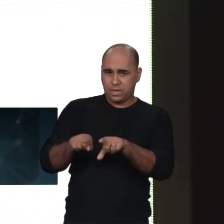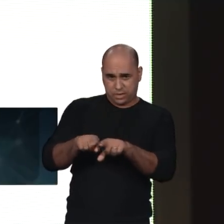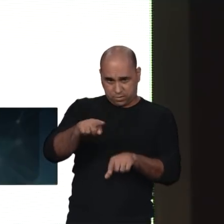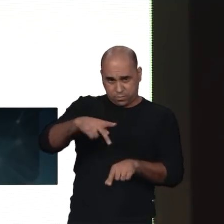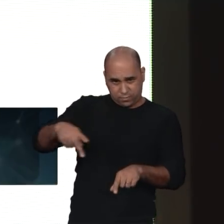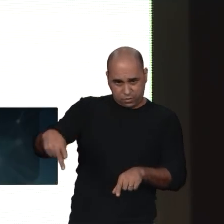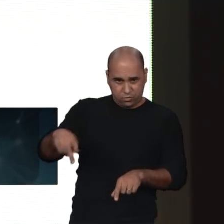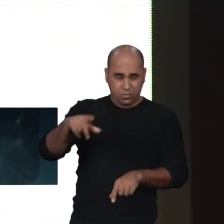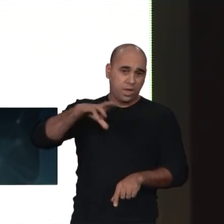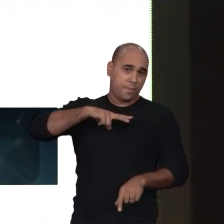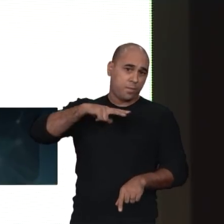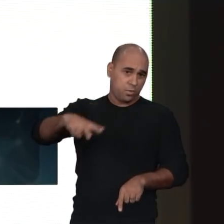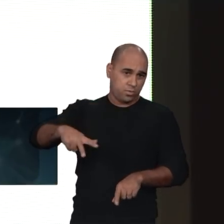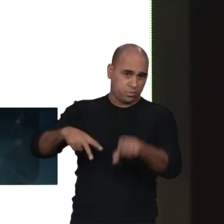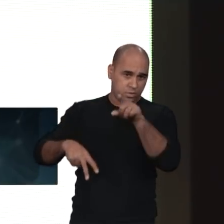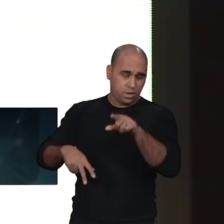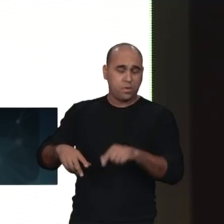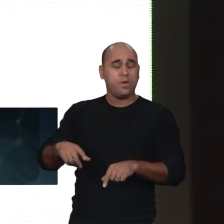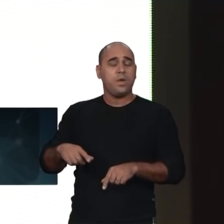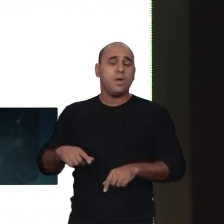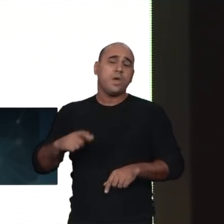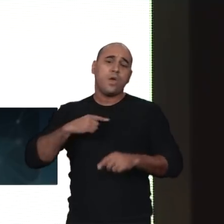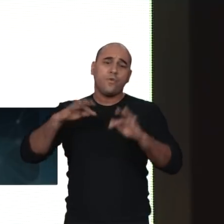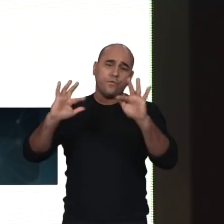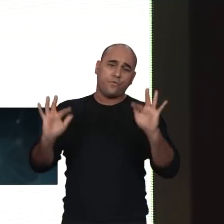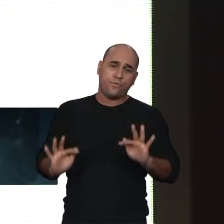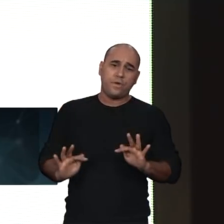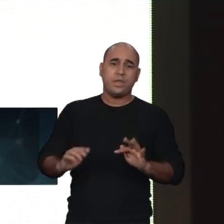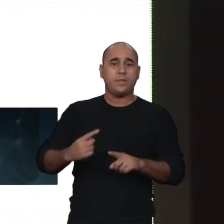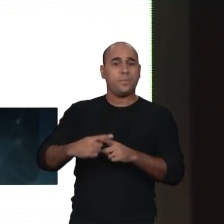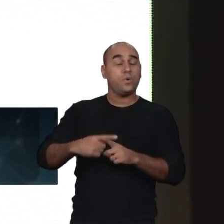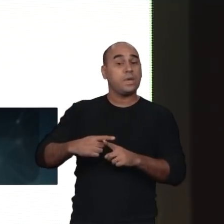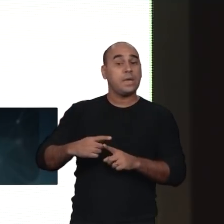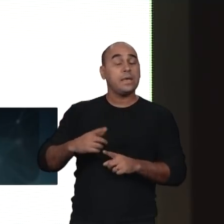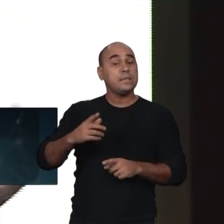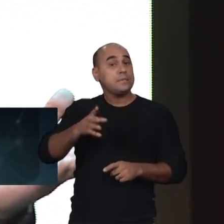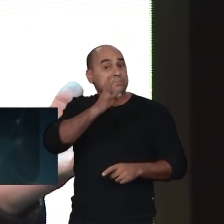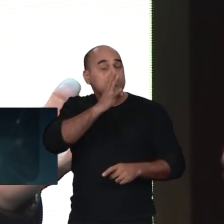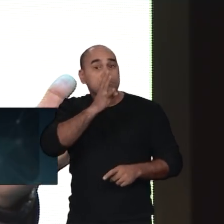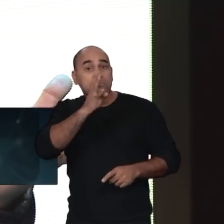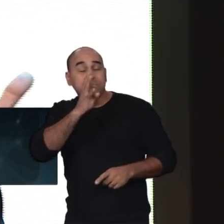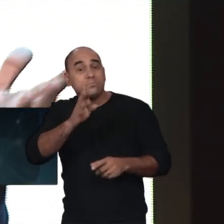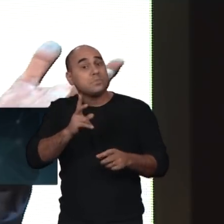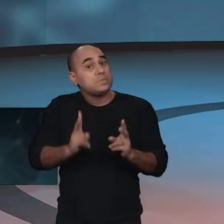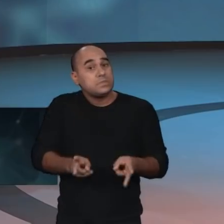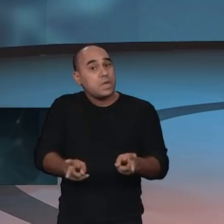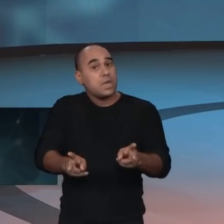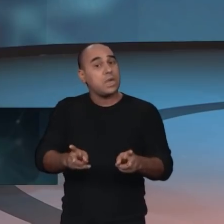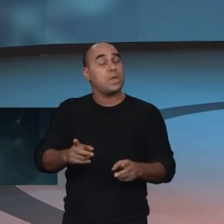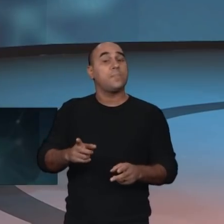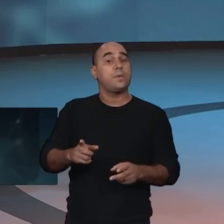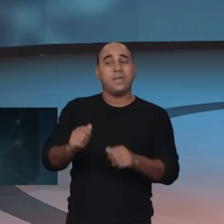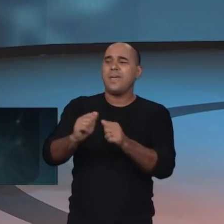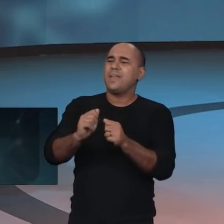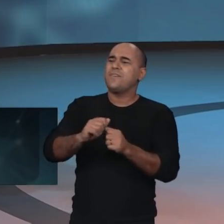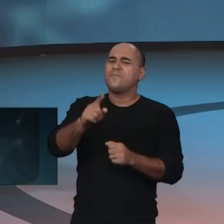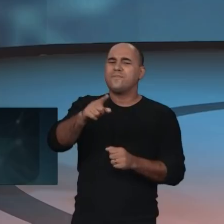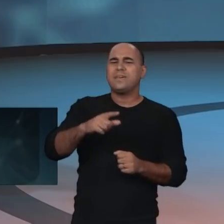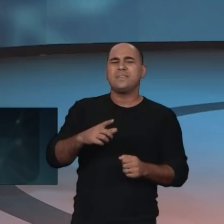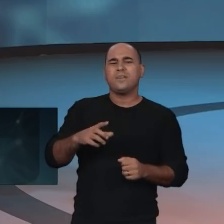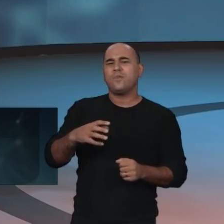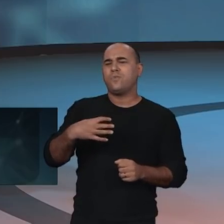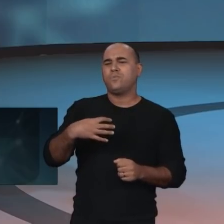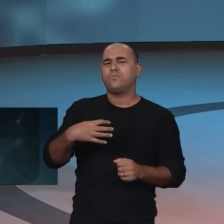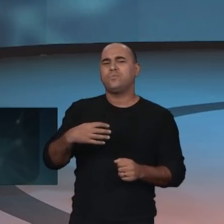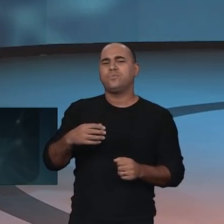lá em Portugal e eu fico muito feliz porque ele sempre acompanha e ele foi até um dos que criou uma situação que eu já passei para o pastor